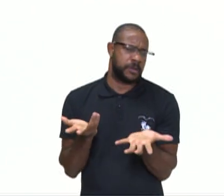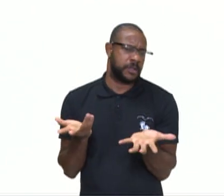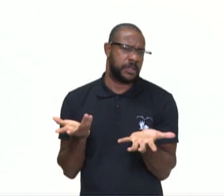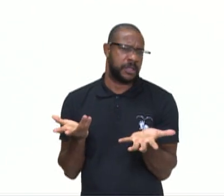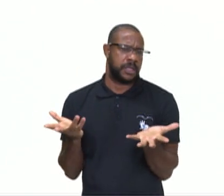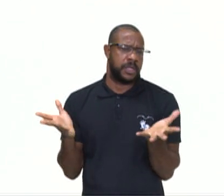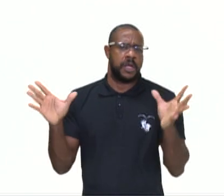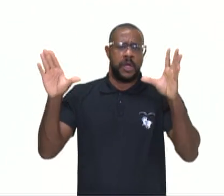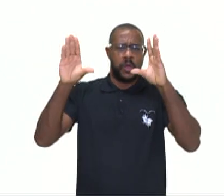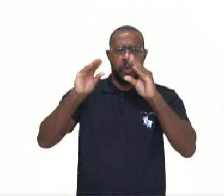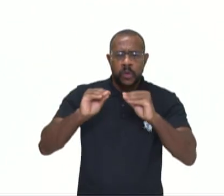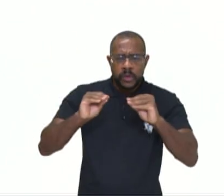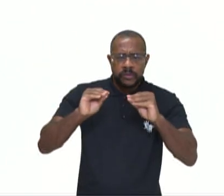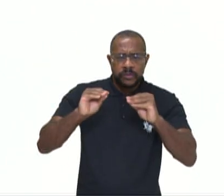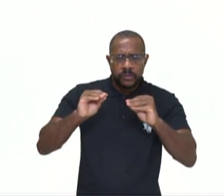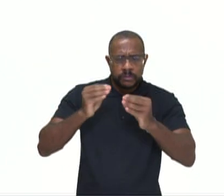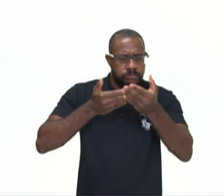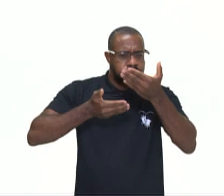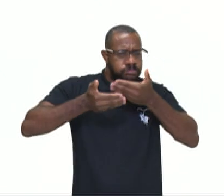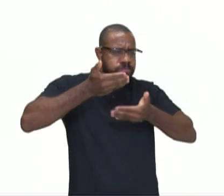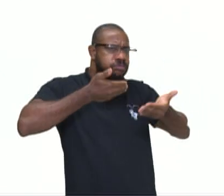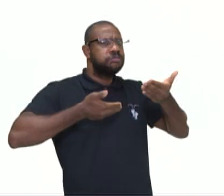envolver.